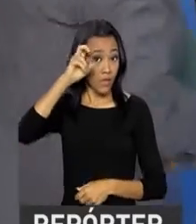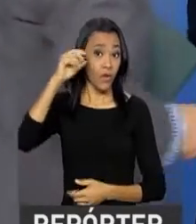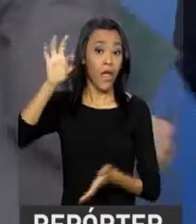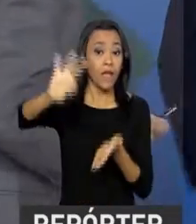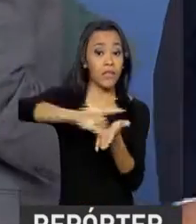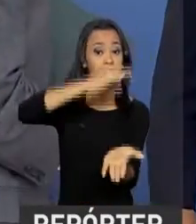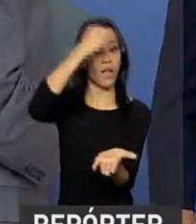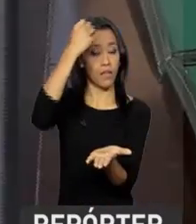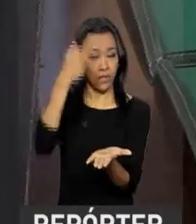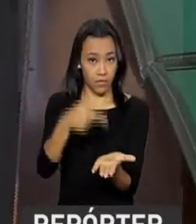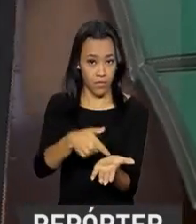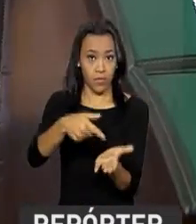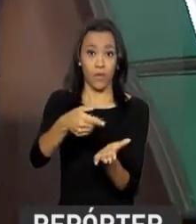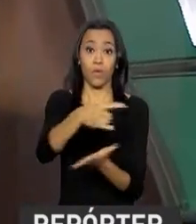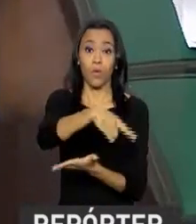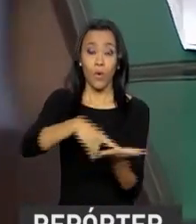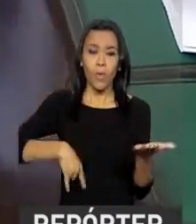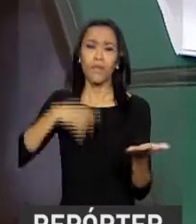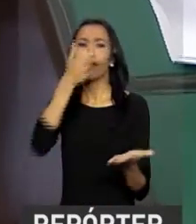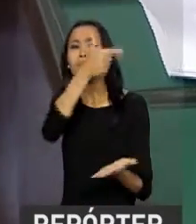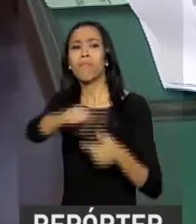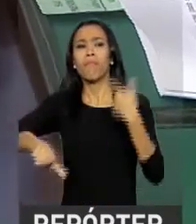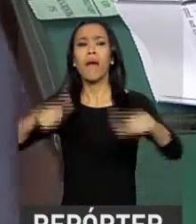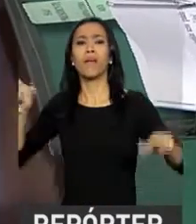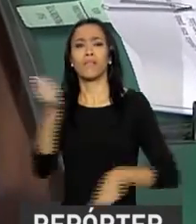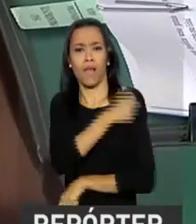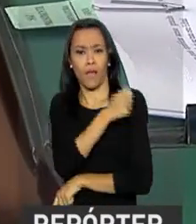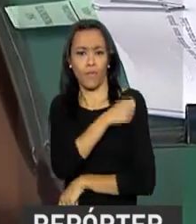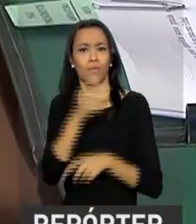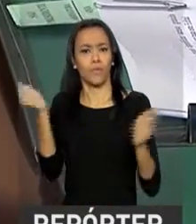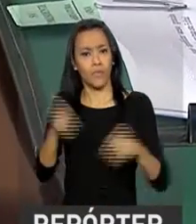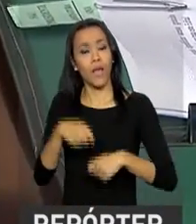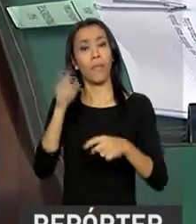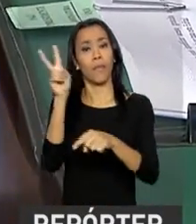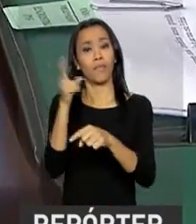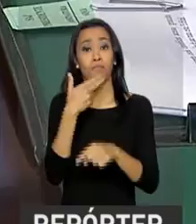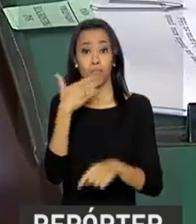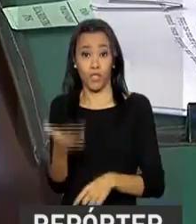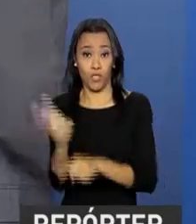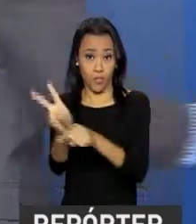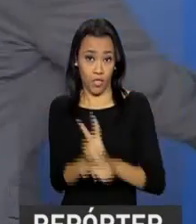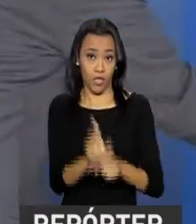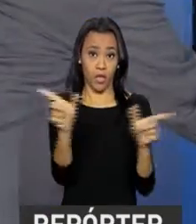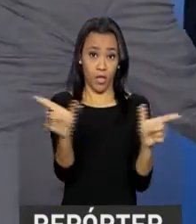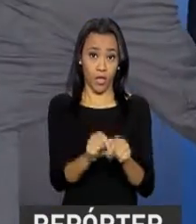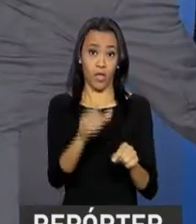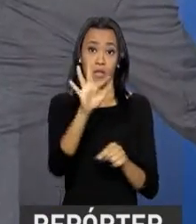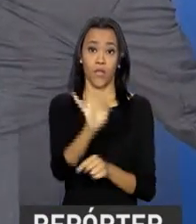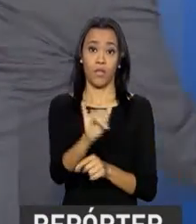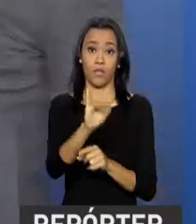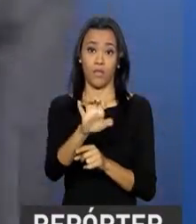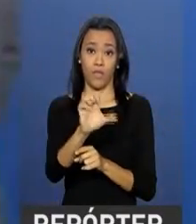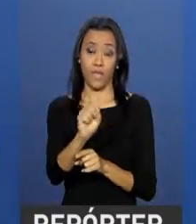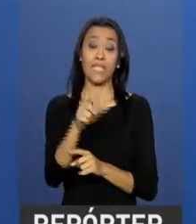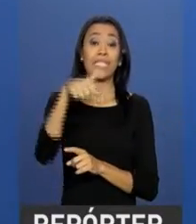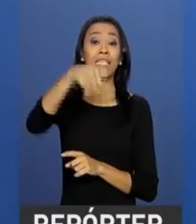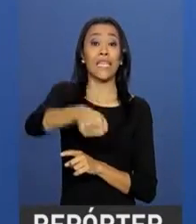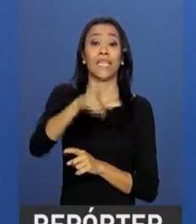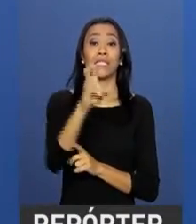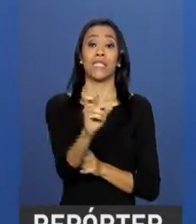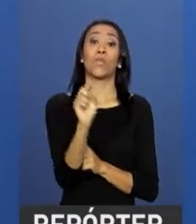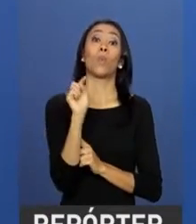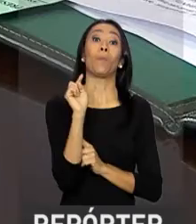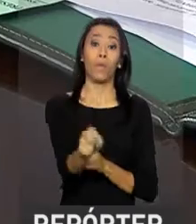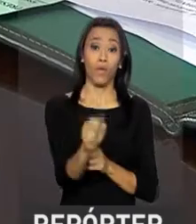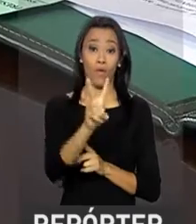que mais estudantes possam financiar os estudos. O FIES vai oferecer 75 mil novas vagas para o segundo